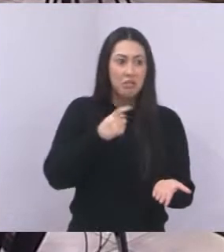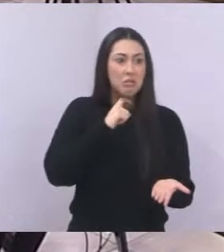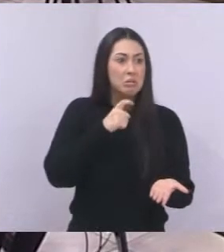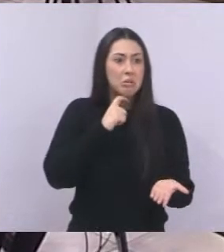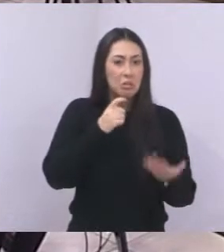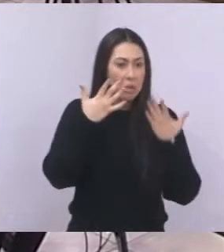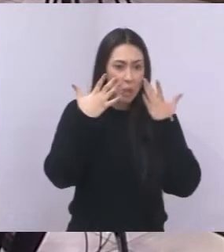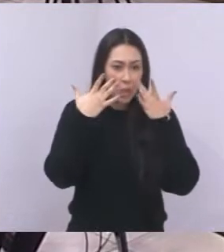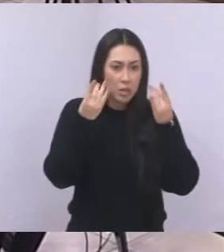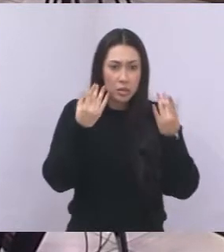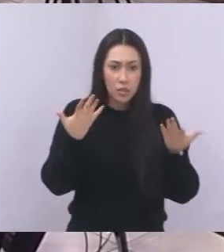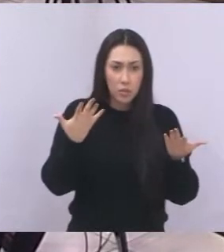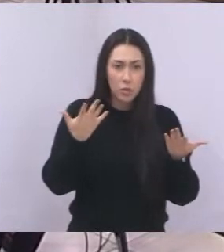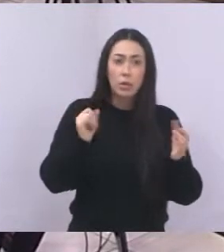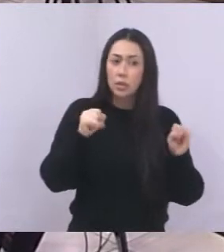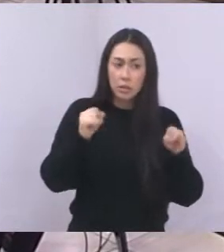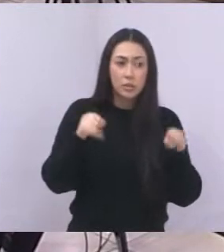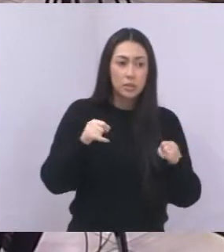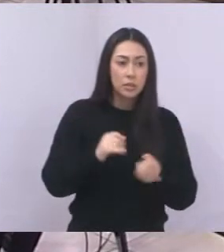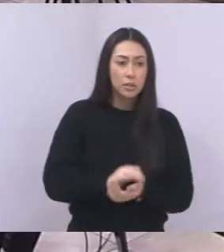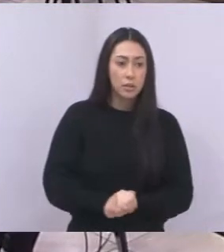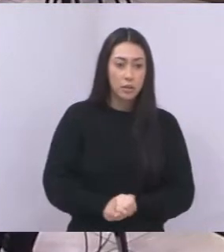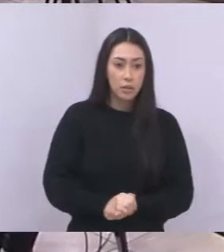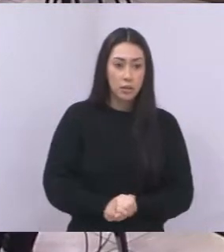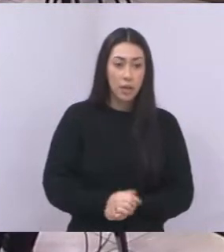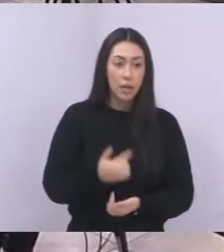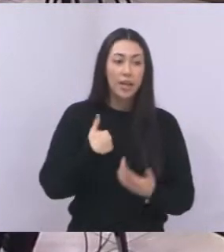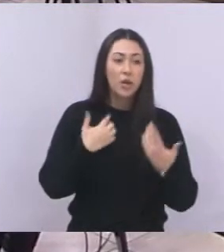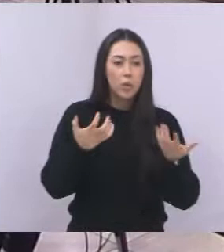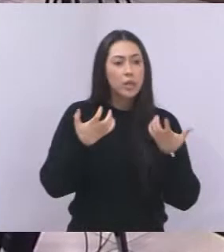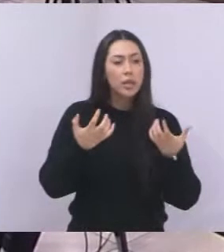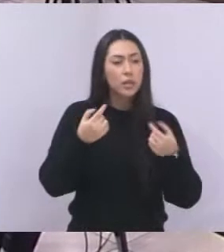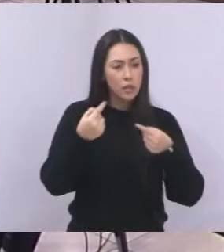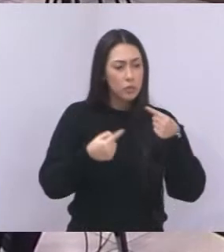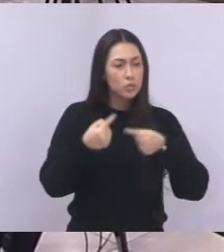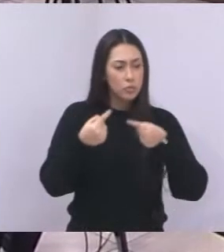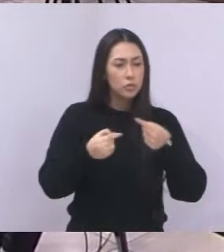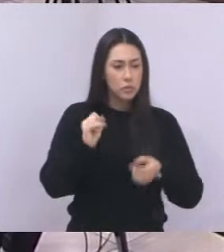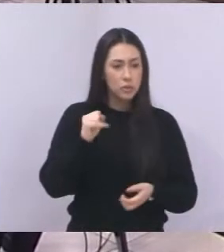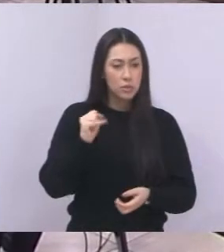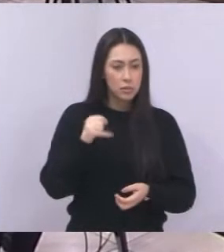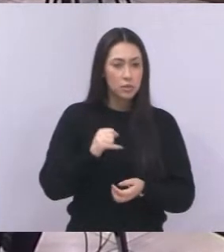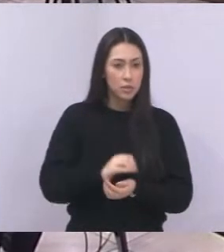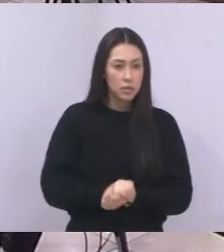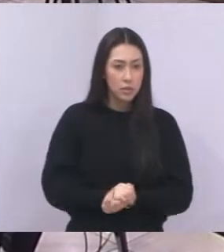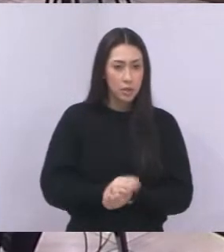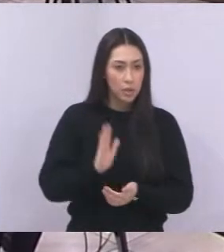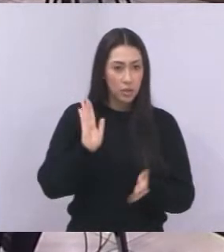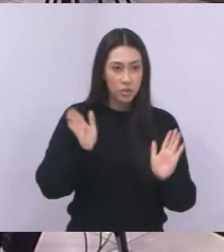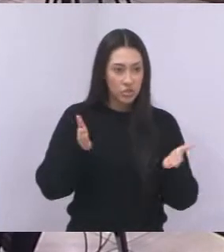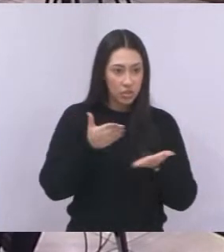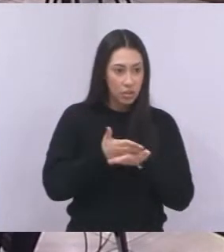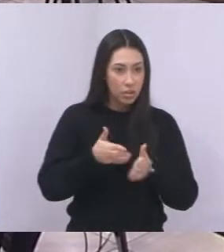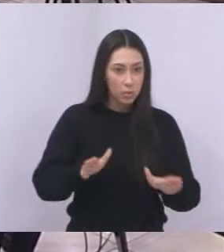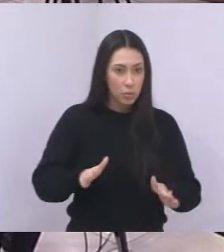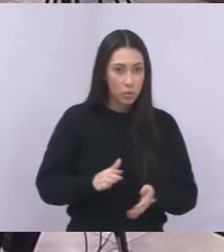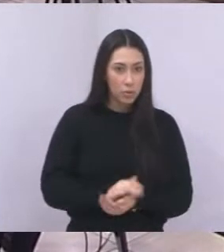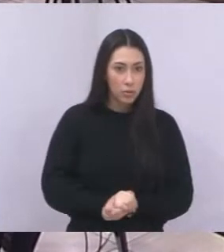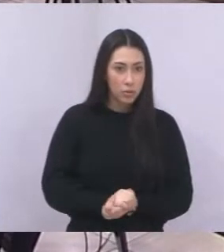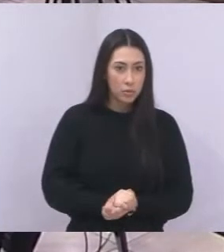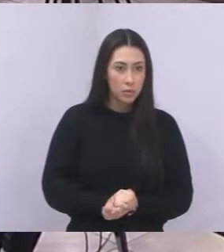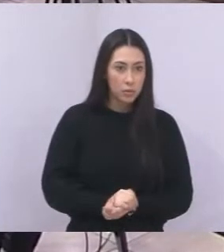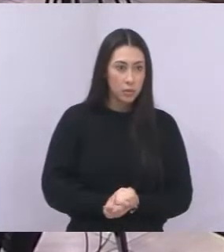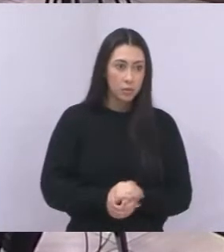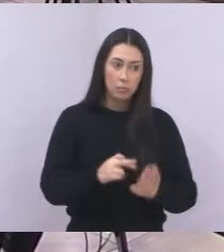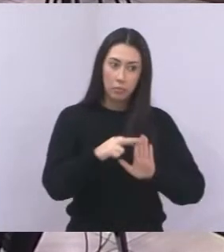atentou. Eu falei que... É que eu desejaria discutir. Já encerrou? Pela ordem